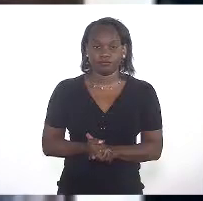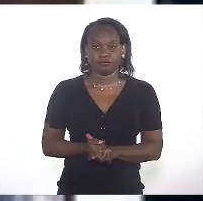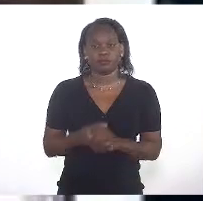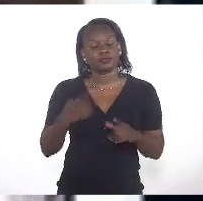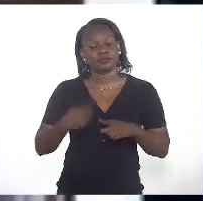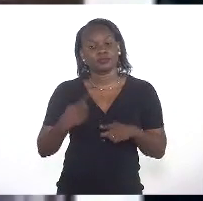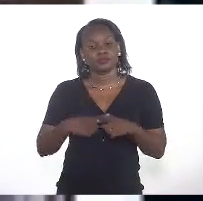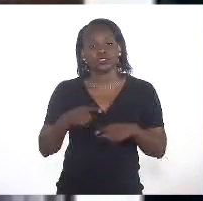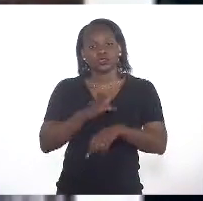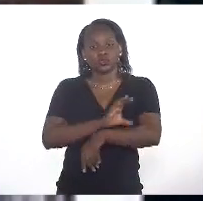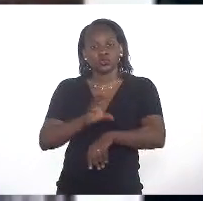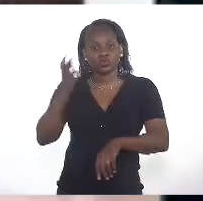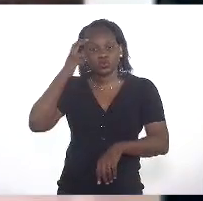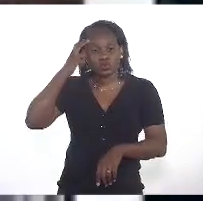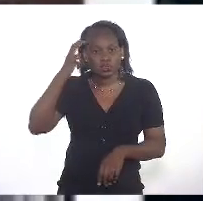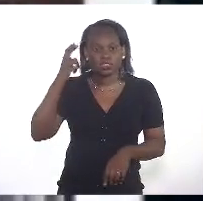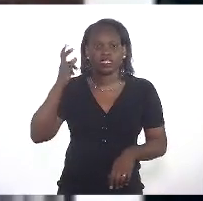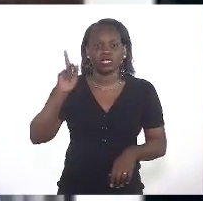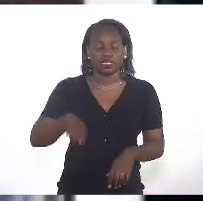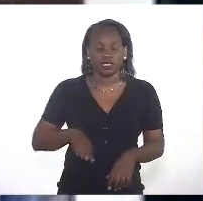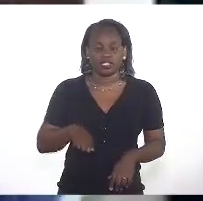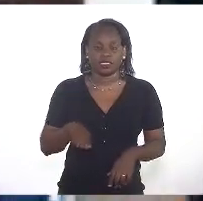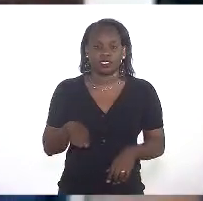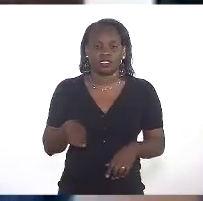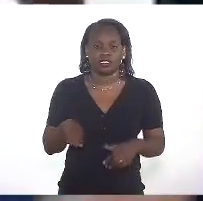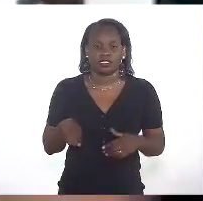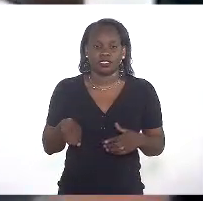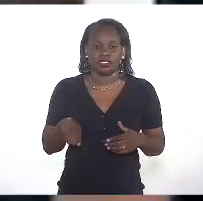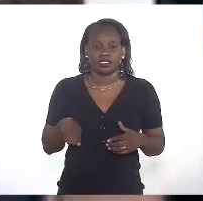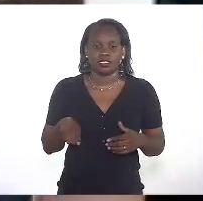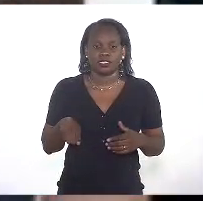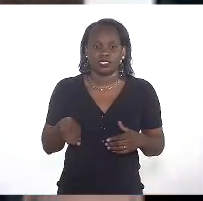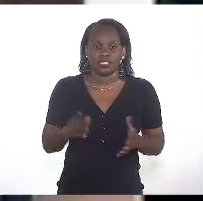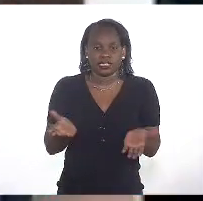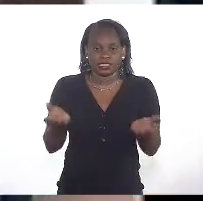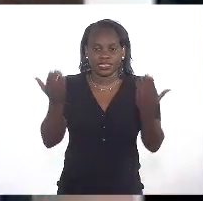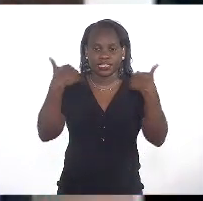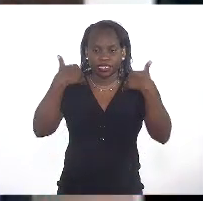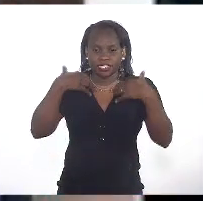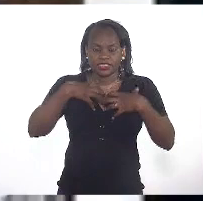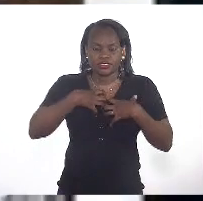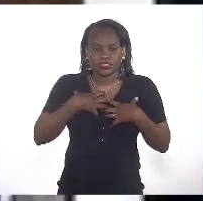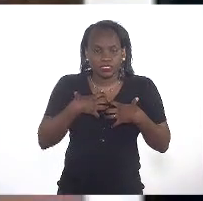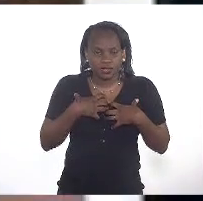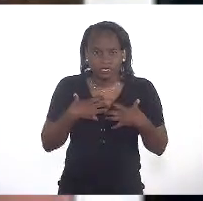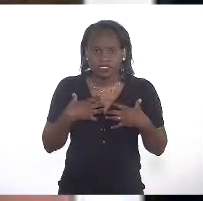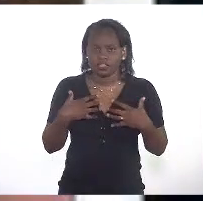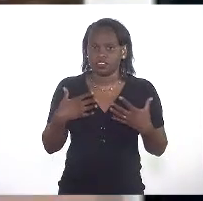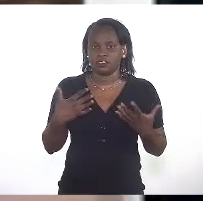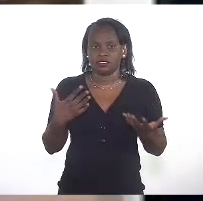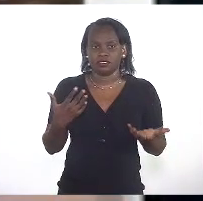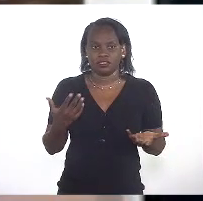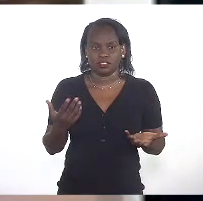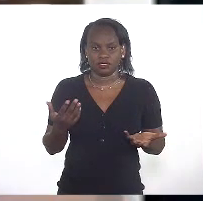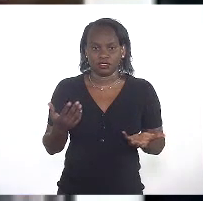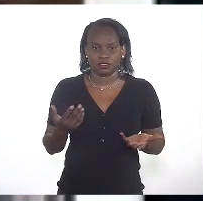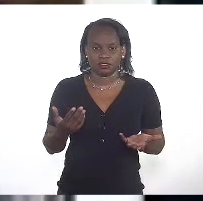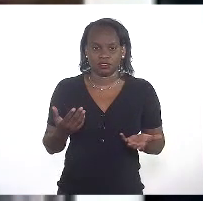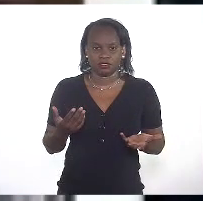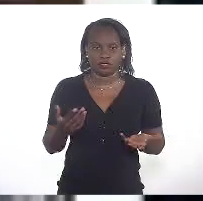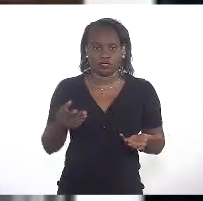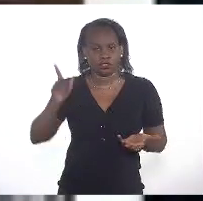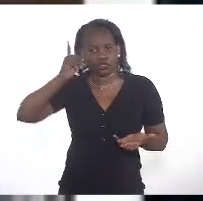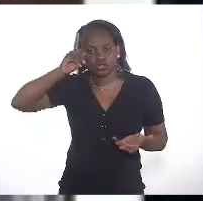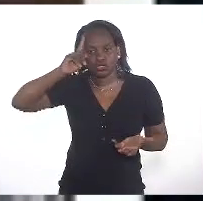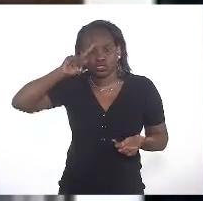Porque a cultura ela é internalizada permanentemente no dia a dia de